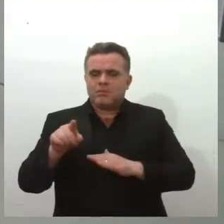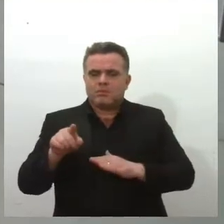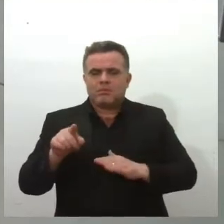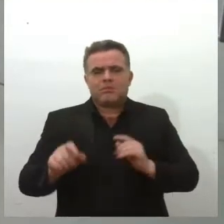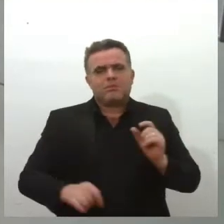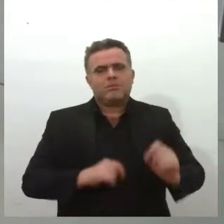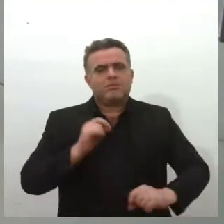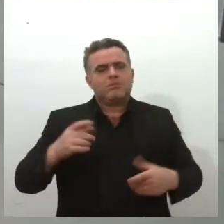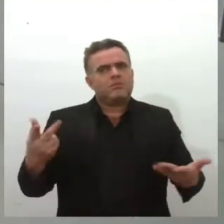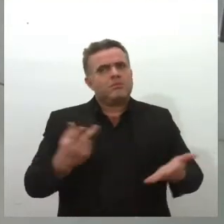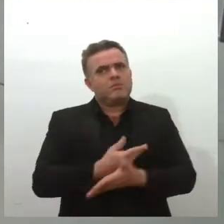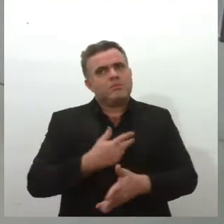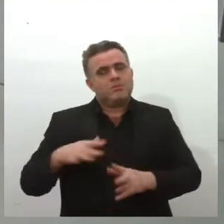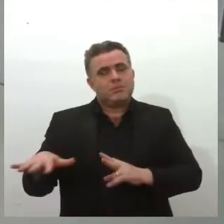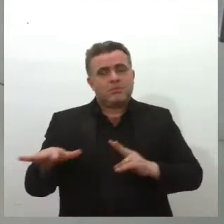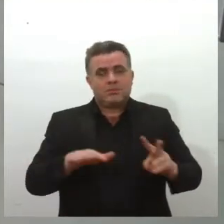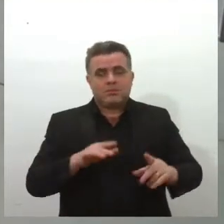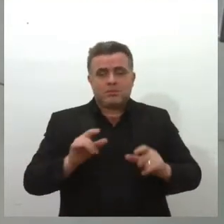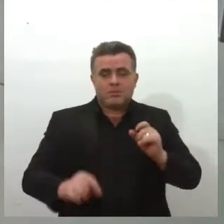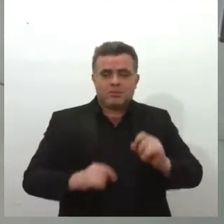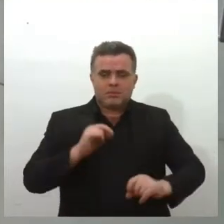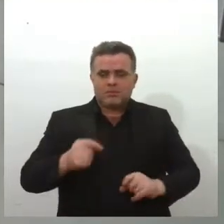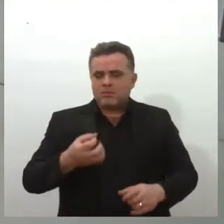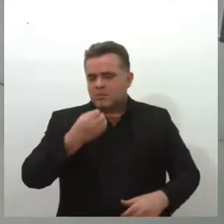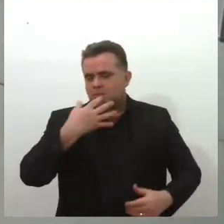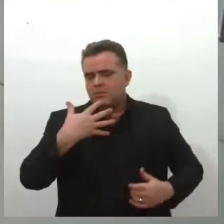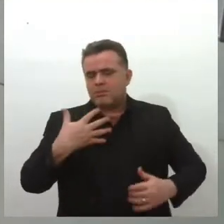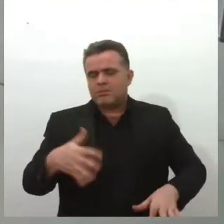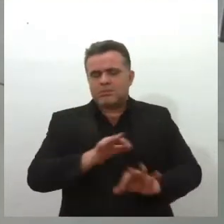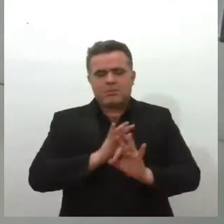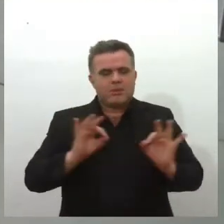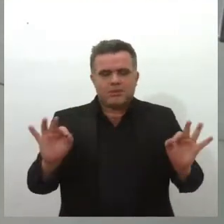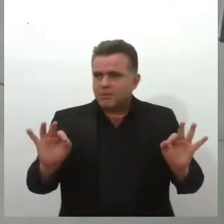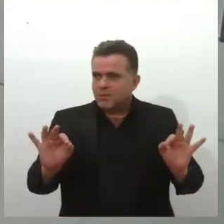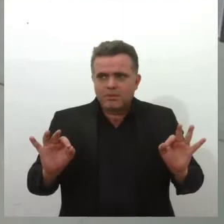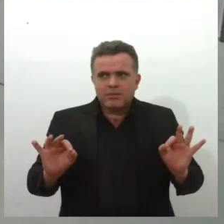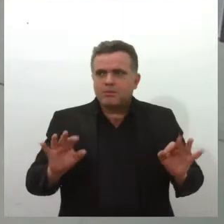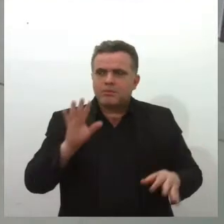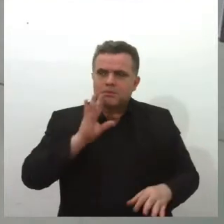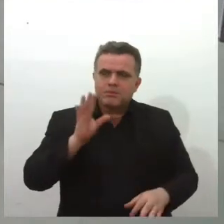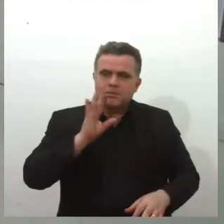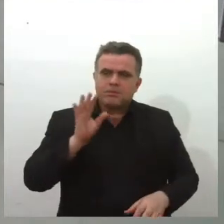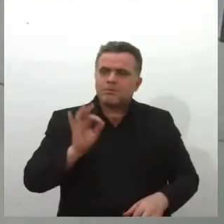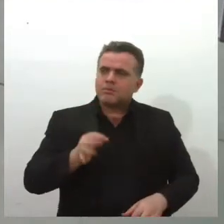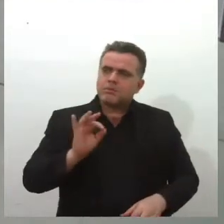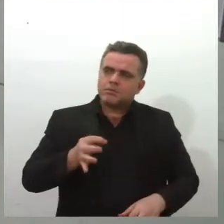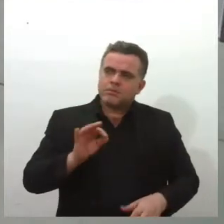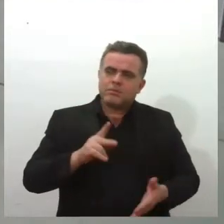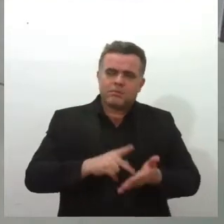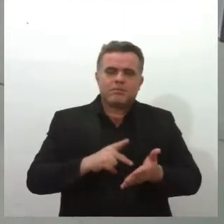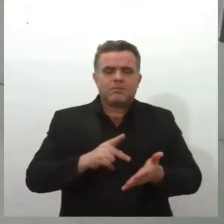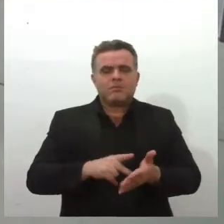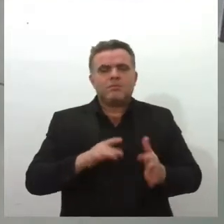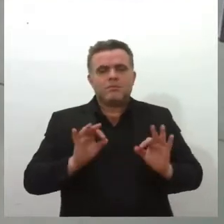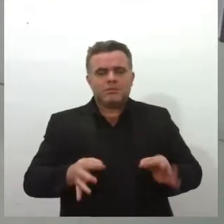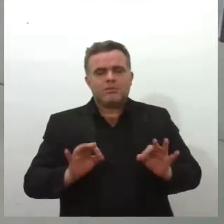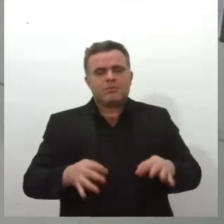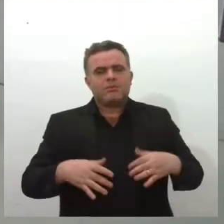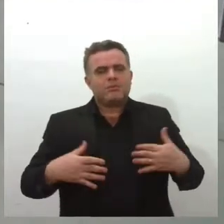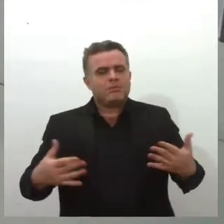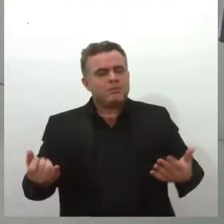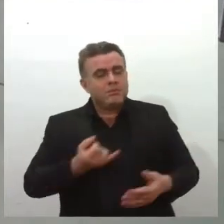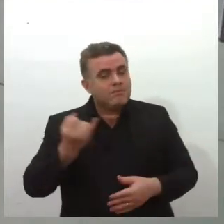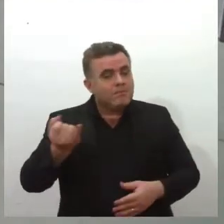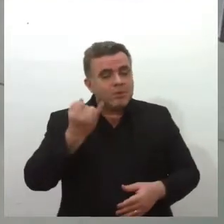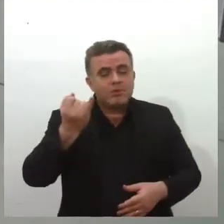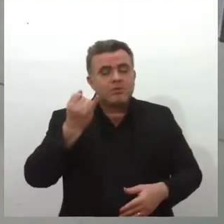que aconteceu esta semana, o balanço foi super positivo, não é isso? Muito, muito positivo. O retorno da sociedade tem sido muito